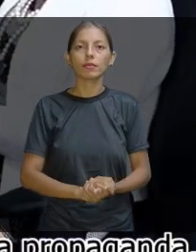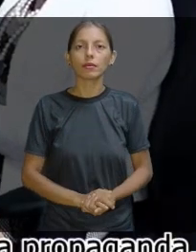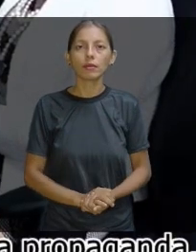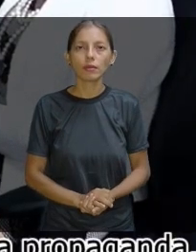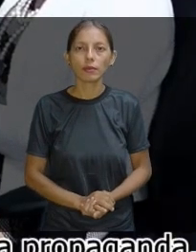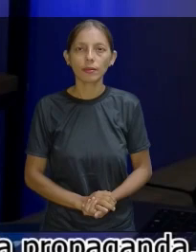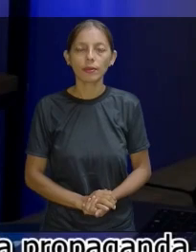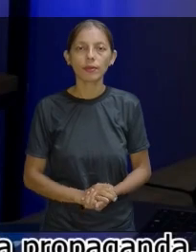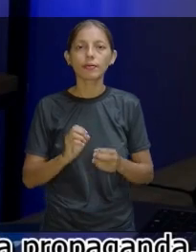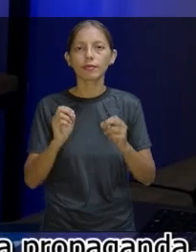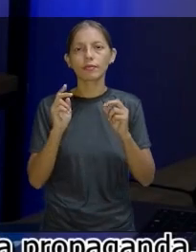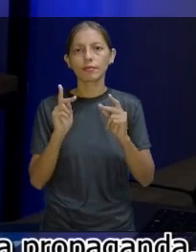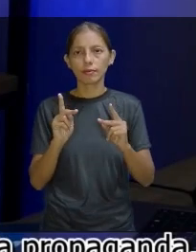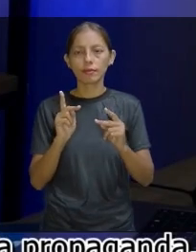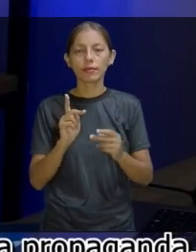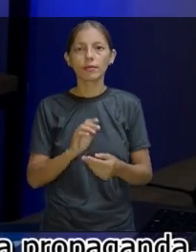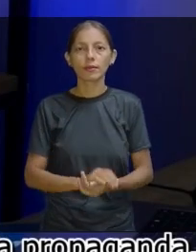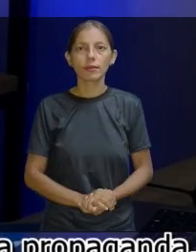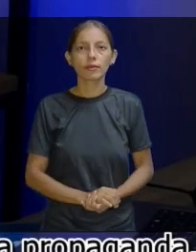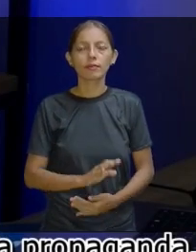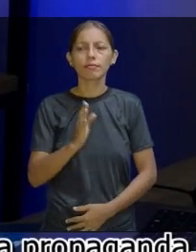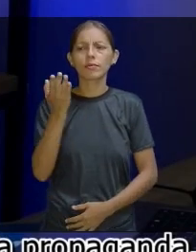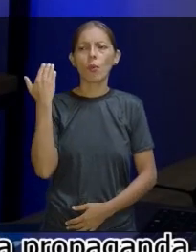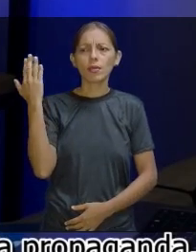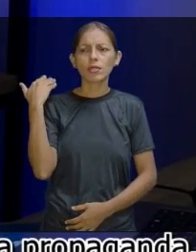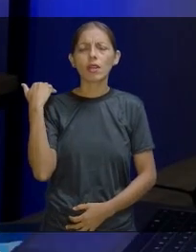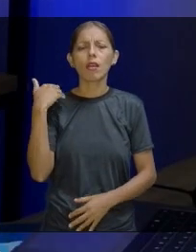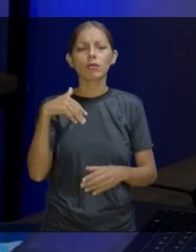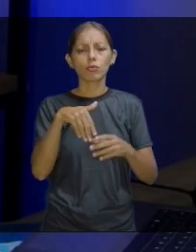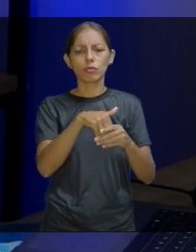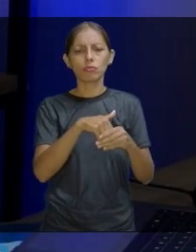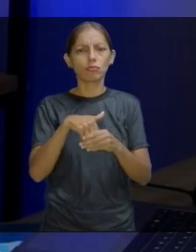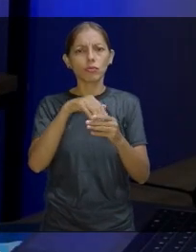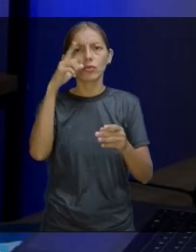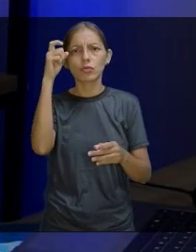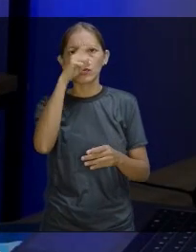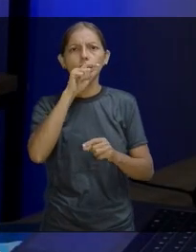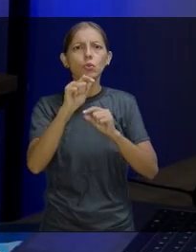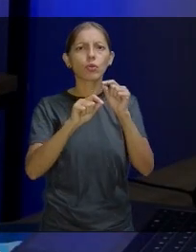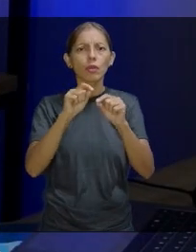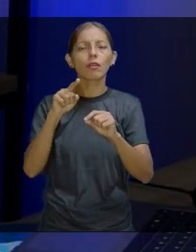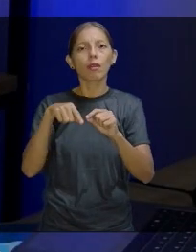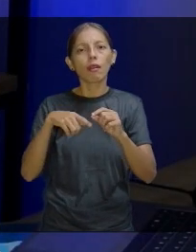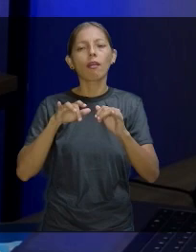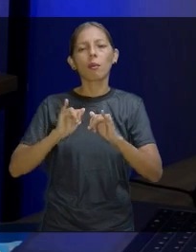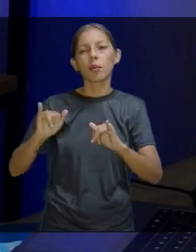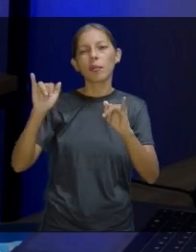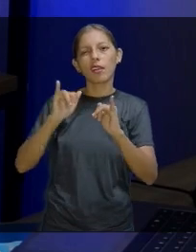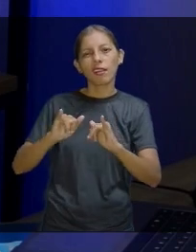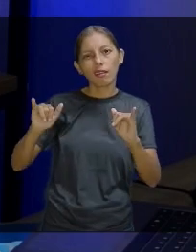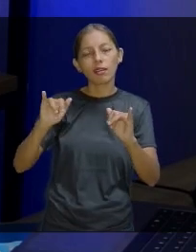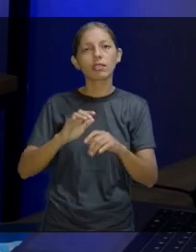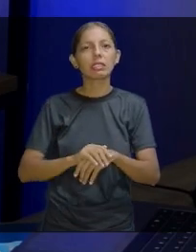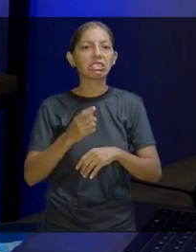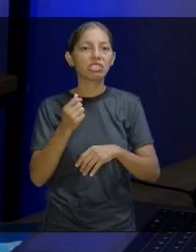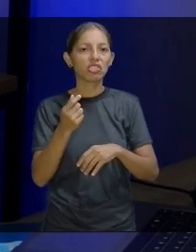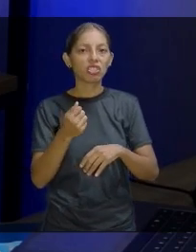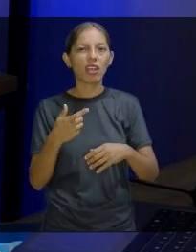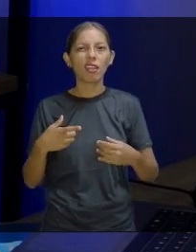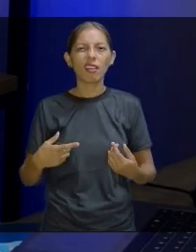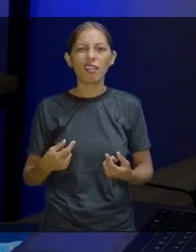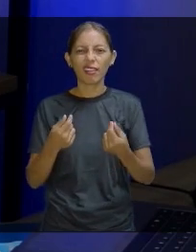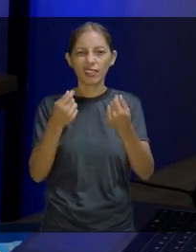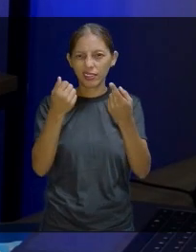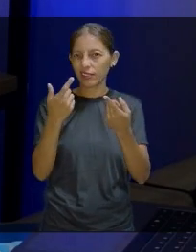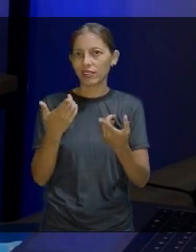os desafios de uma eleição era a questão da propaganda, regulação da propaganda, do poder econômico, poder Foco no político,